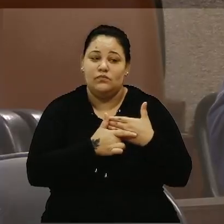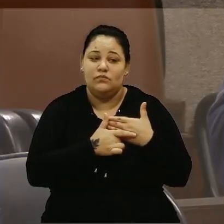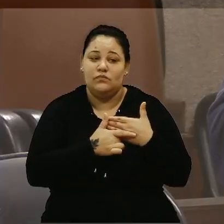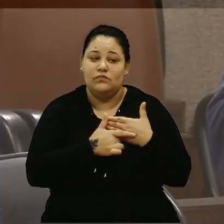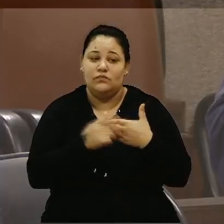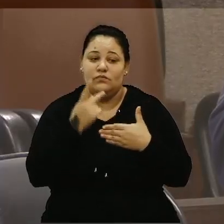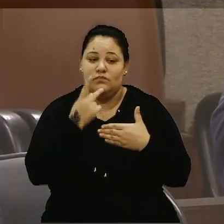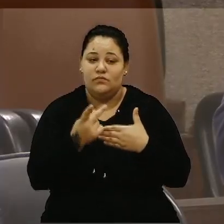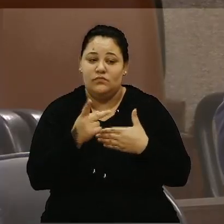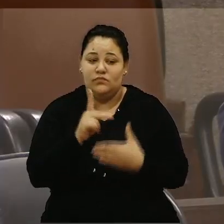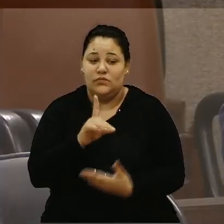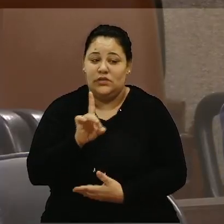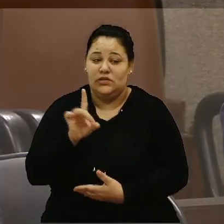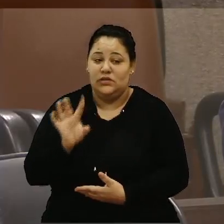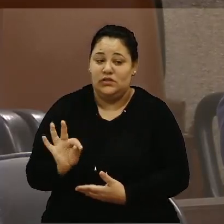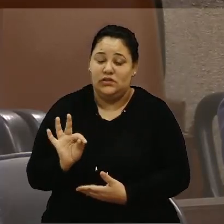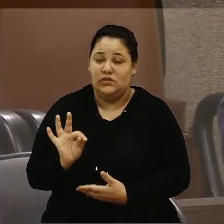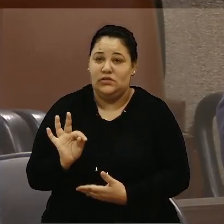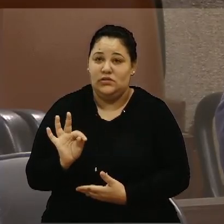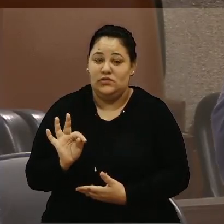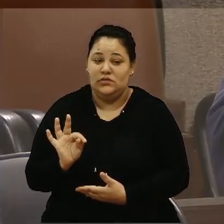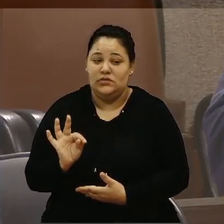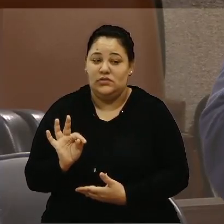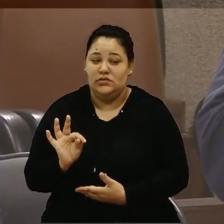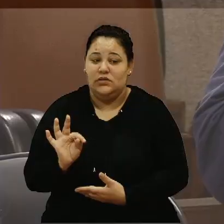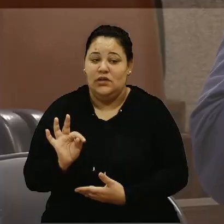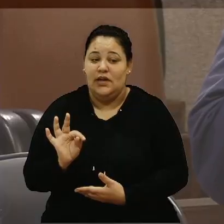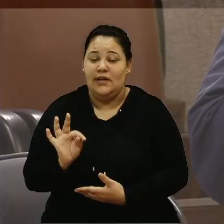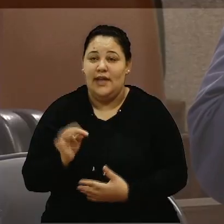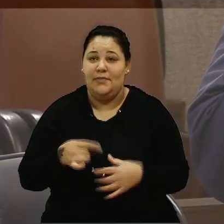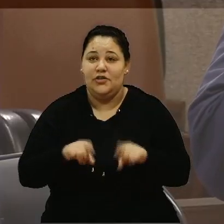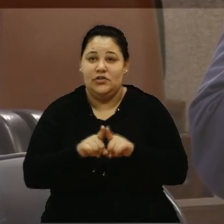eu, PDT, fazemos parte. E a vereadora Andressa.